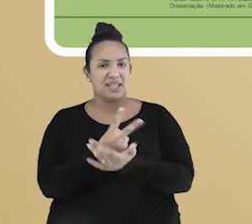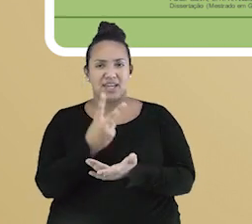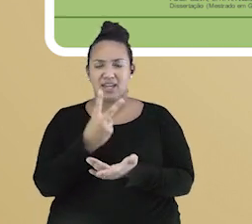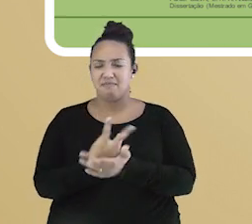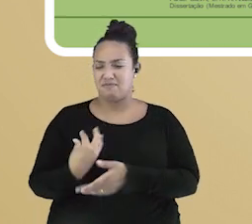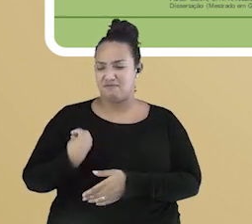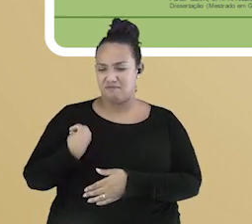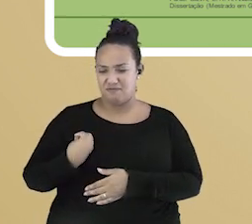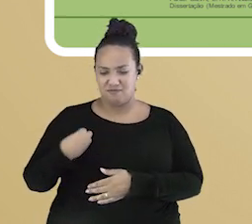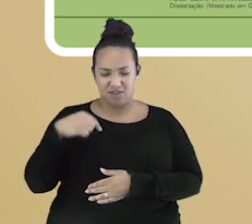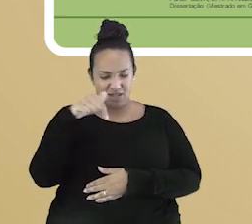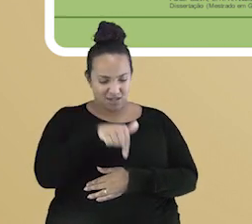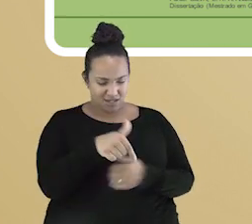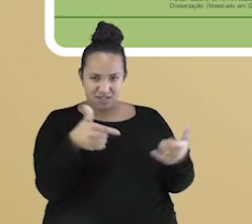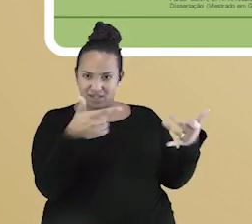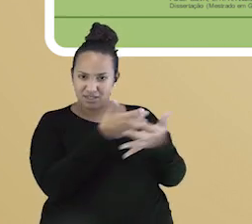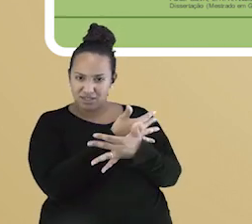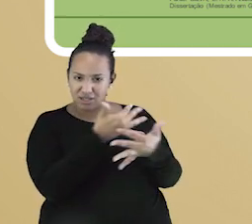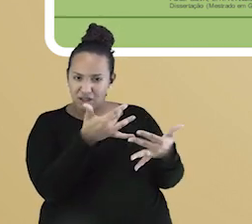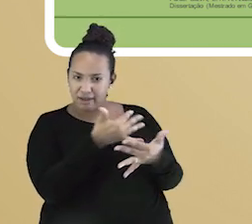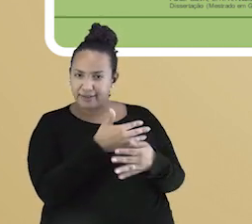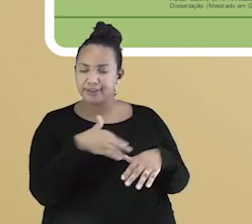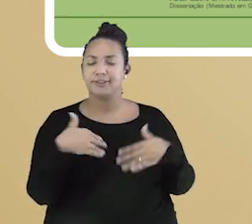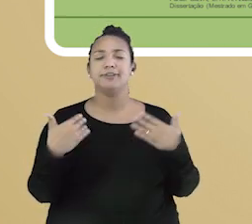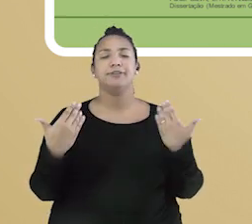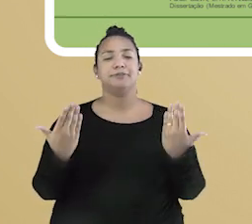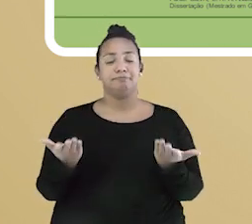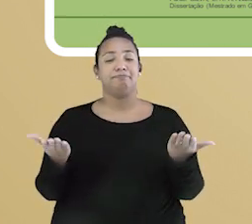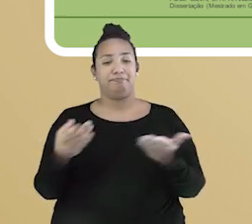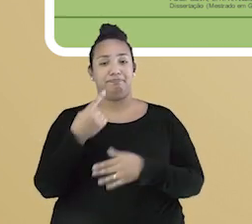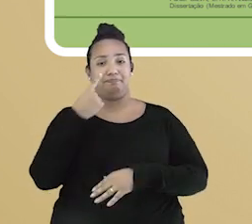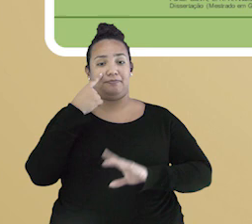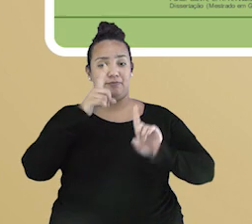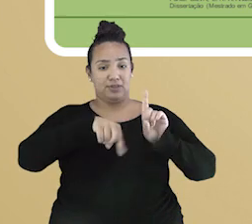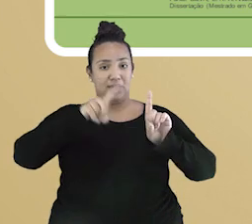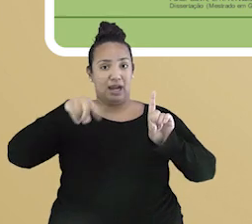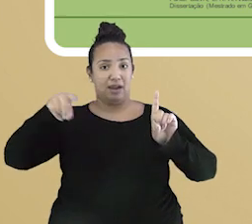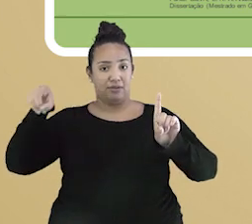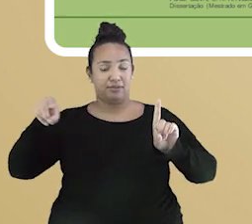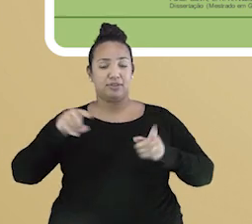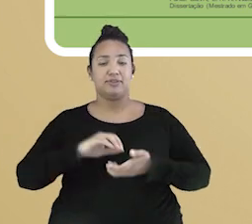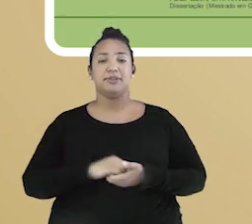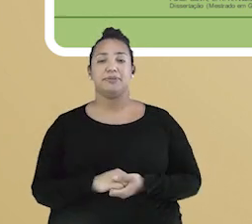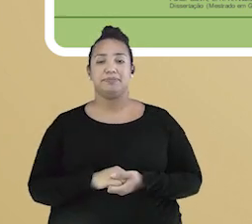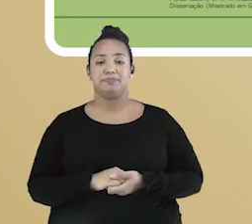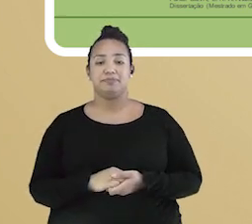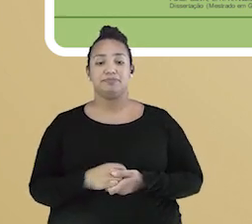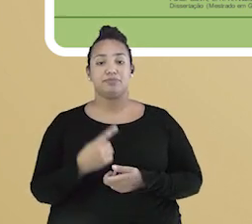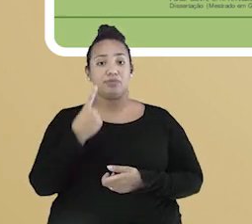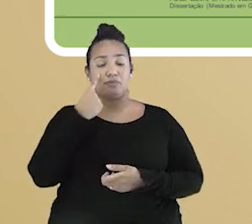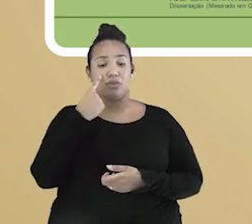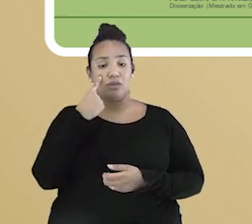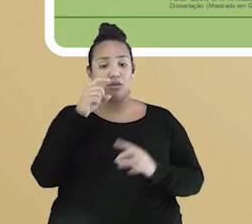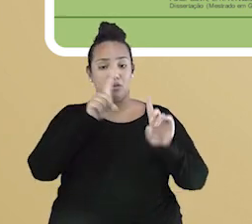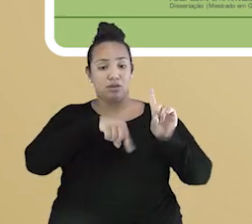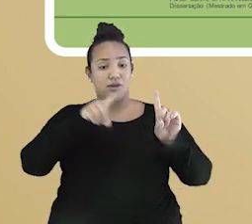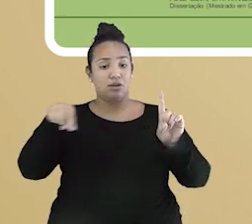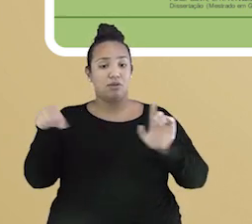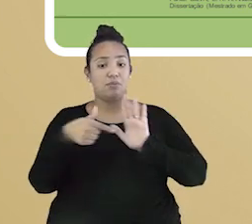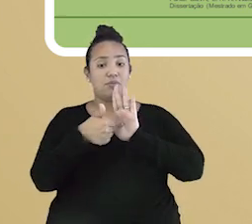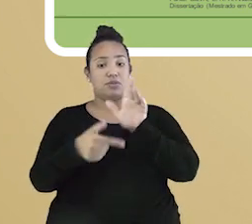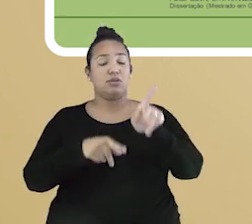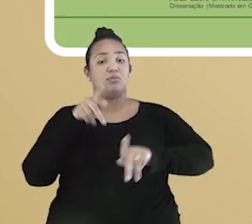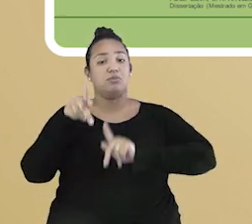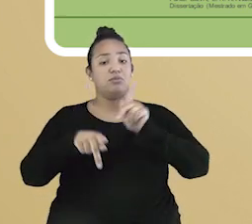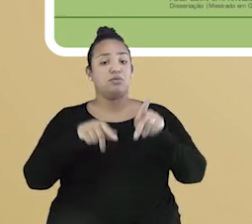áreas urbanas, ou seja, nas cidades? Vamos analisar esse gráfico comigo? Esse gráfico apresenta a população